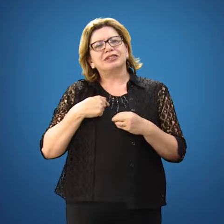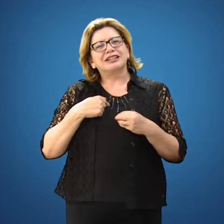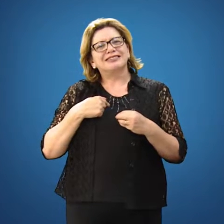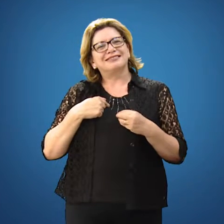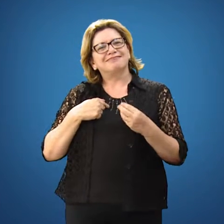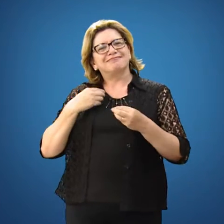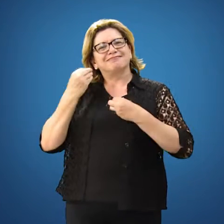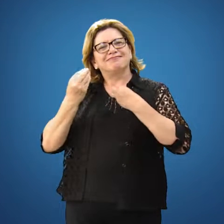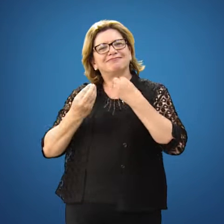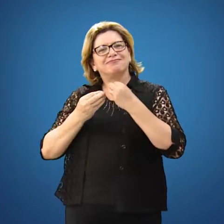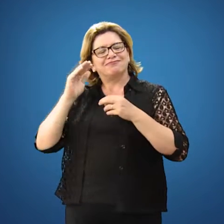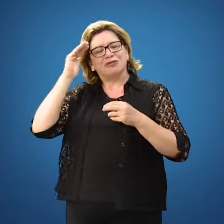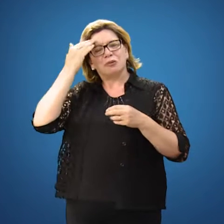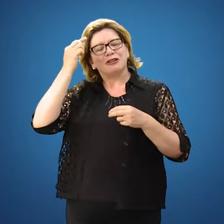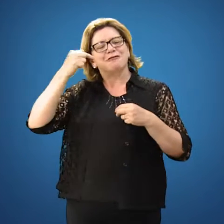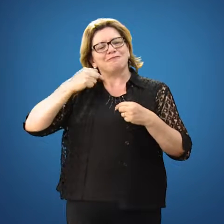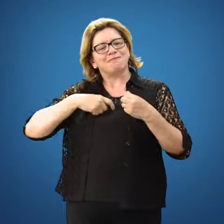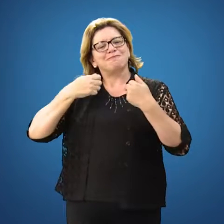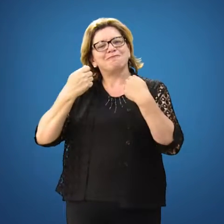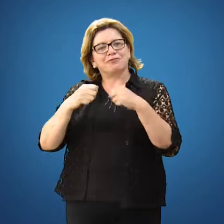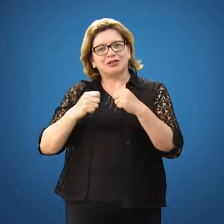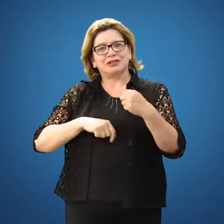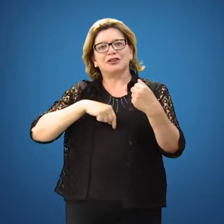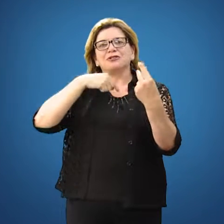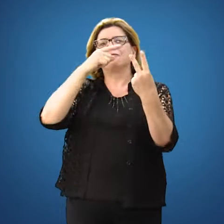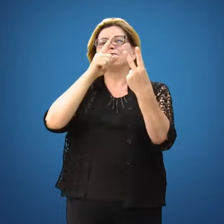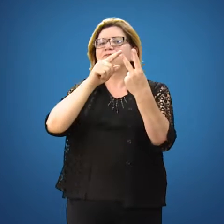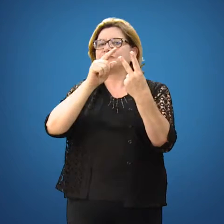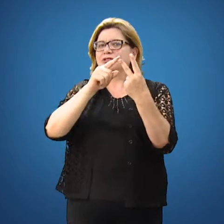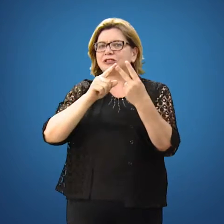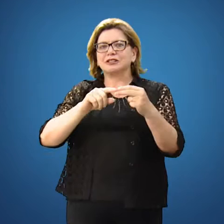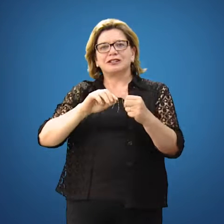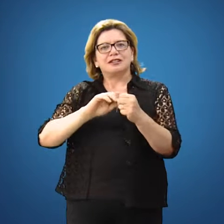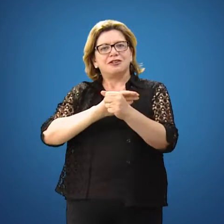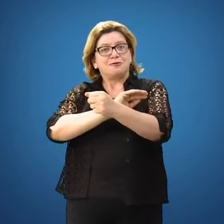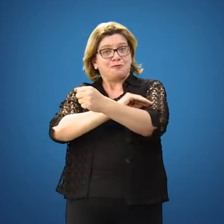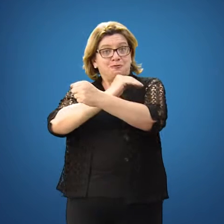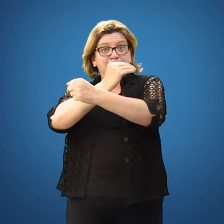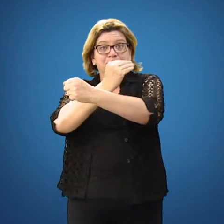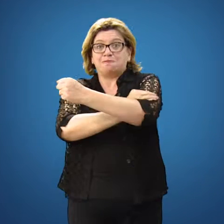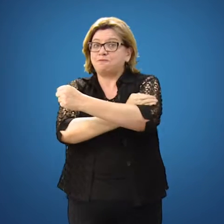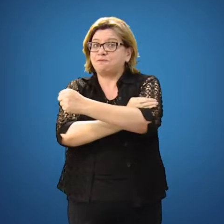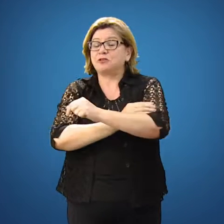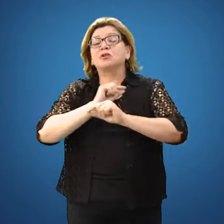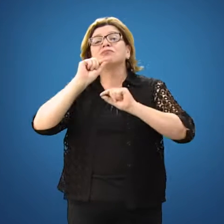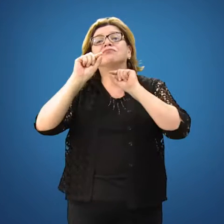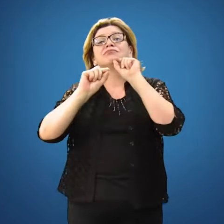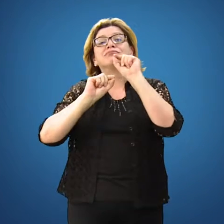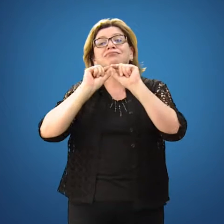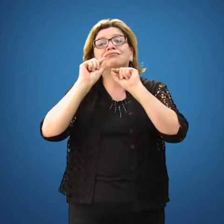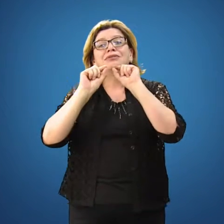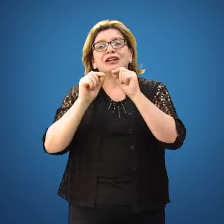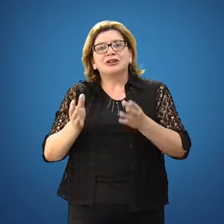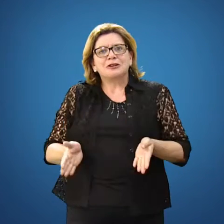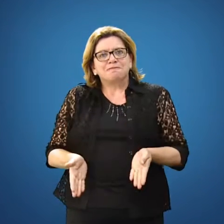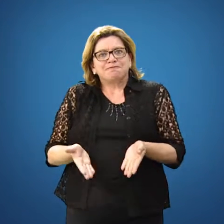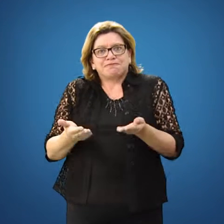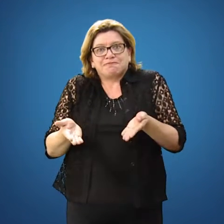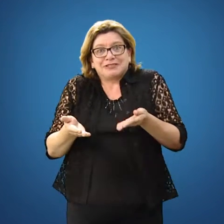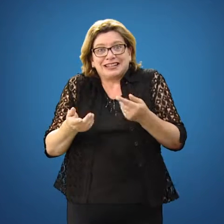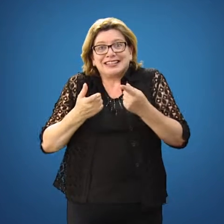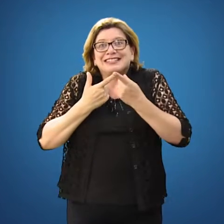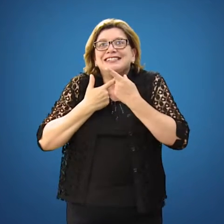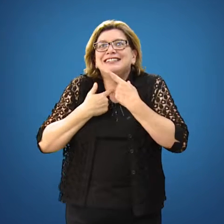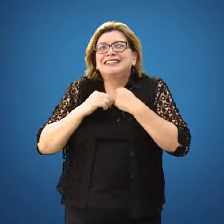autoestima, de autocompreensão. O segundo é a energia, que é, na verdade, aquilo que nos impulsiona, que